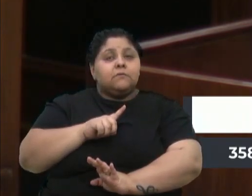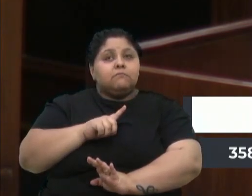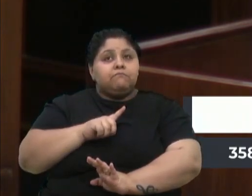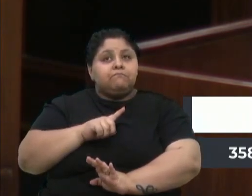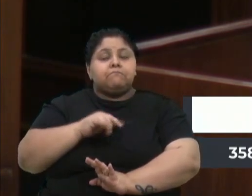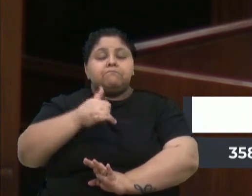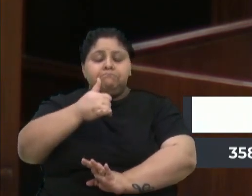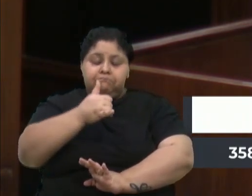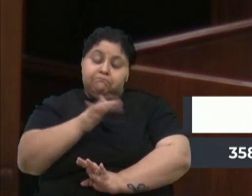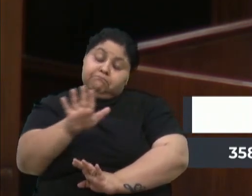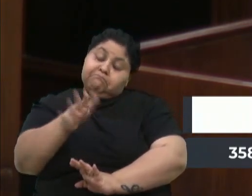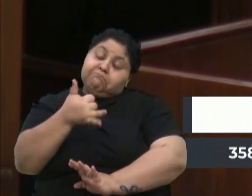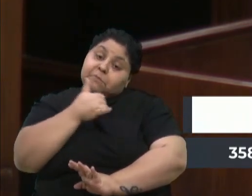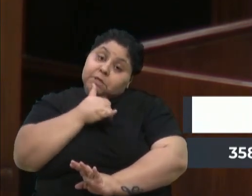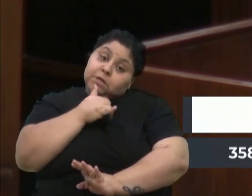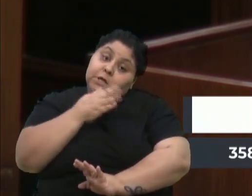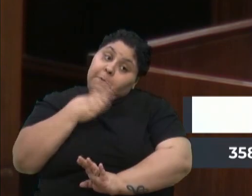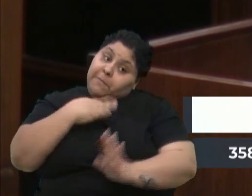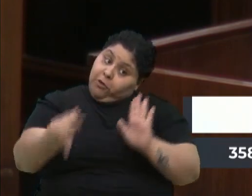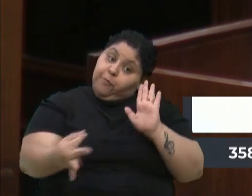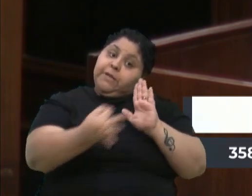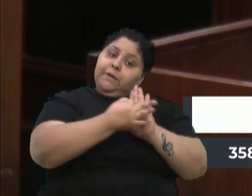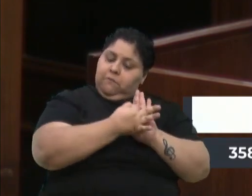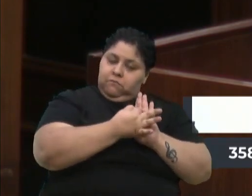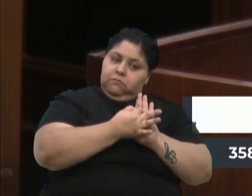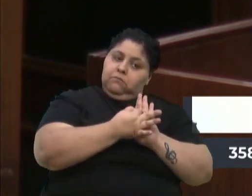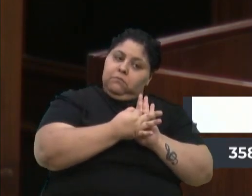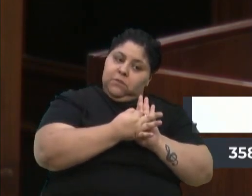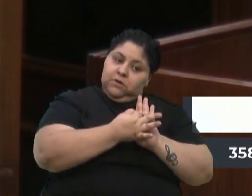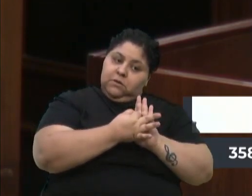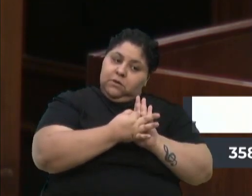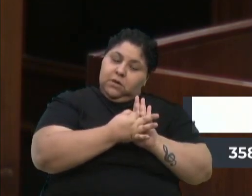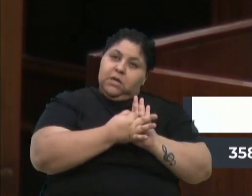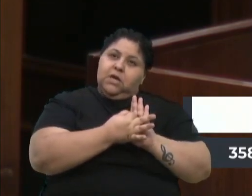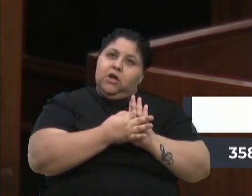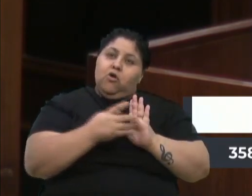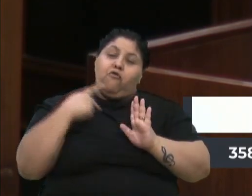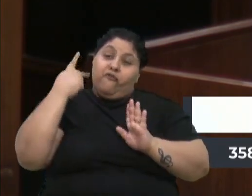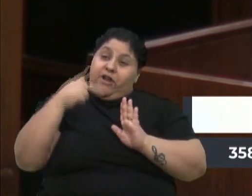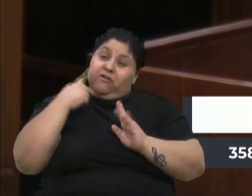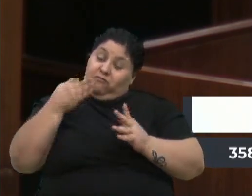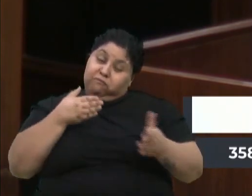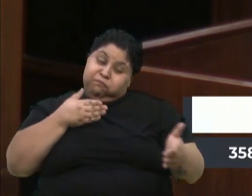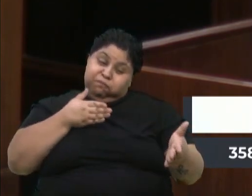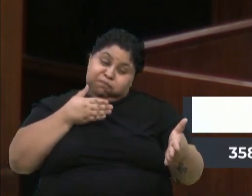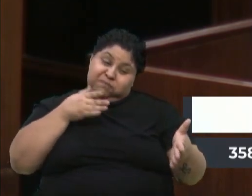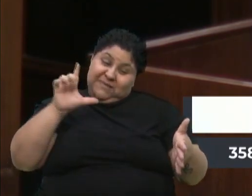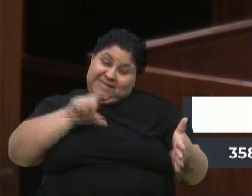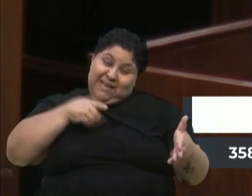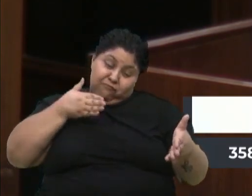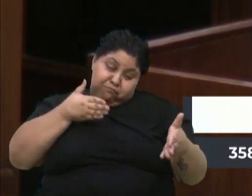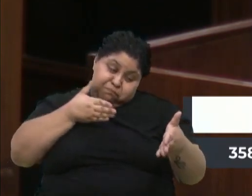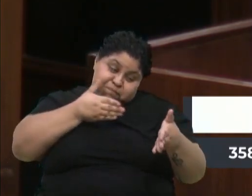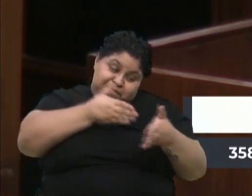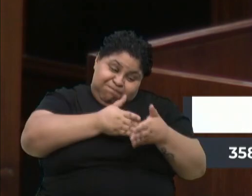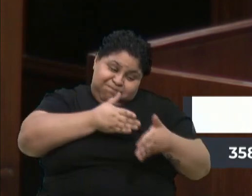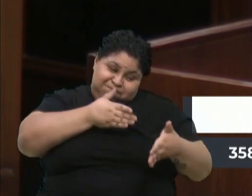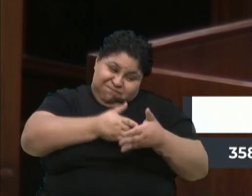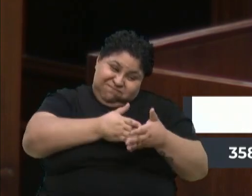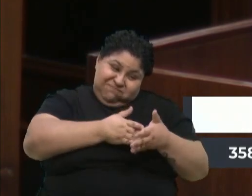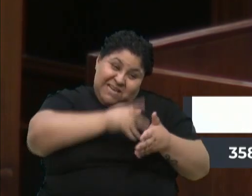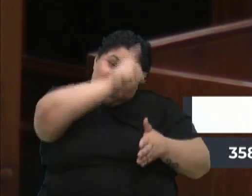infelizmente, essa é minha opinião, ele é muito barrado na questão aqui, ele tem um limite que as pessoas não